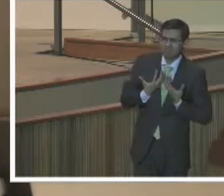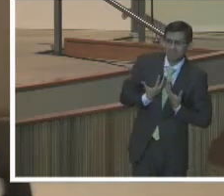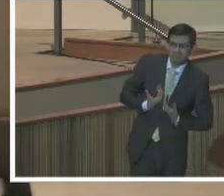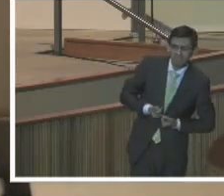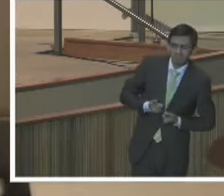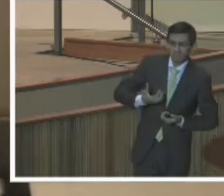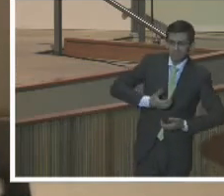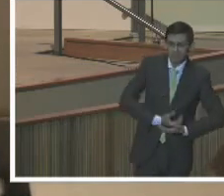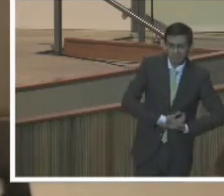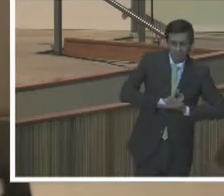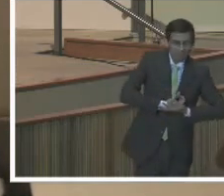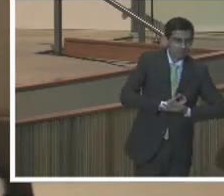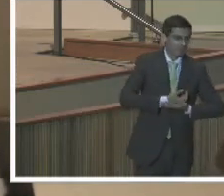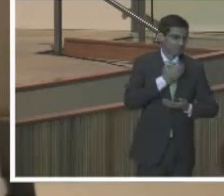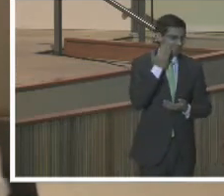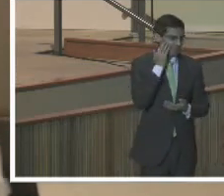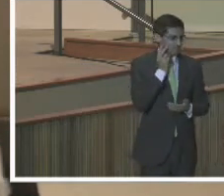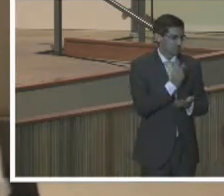Colo, né?